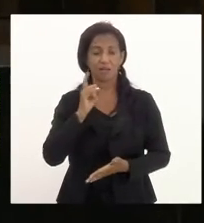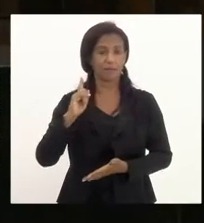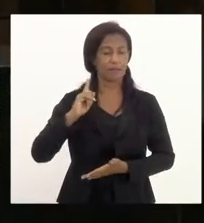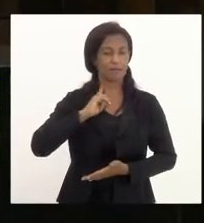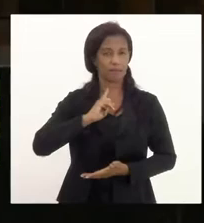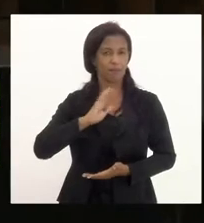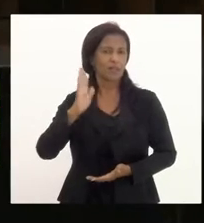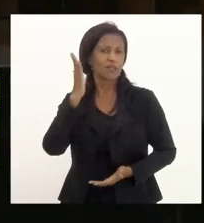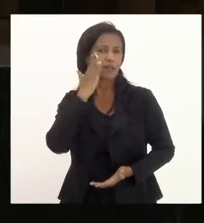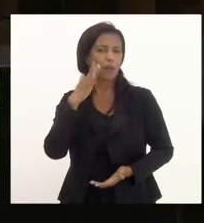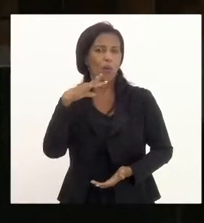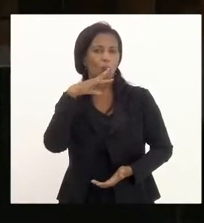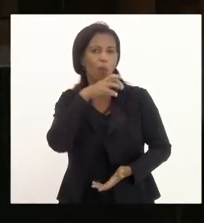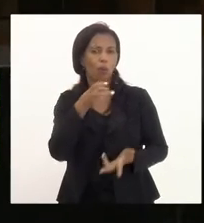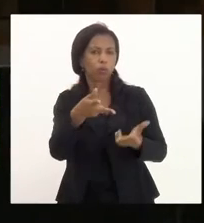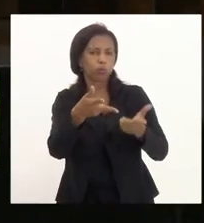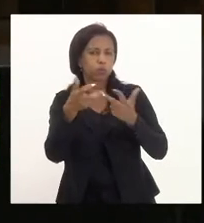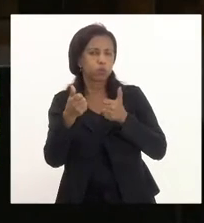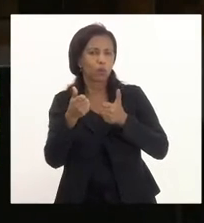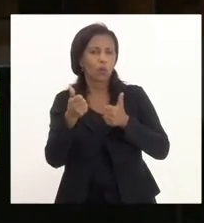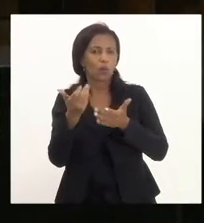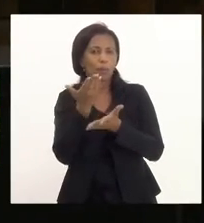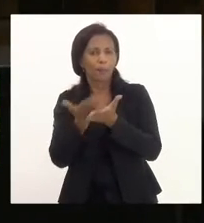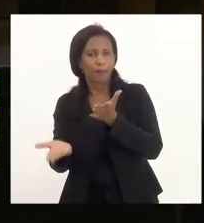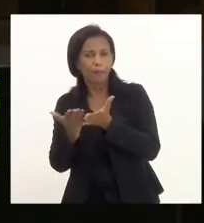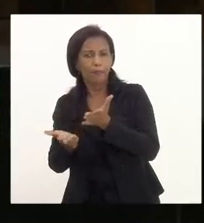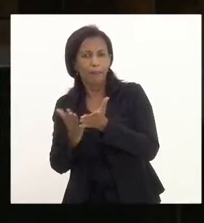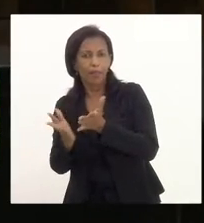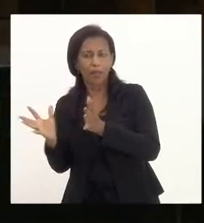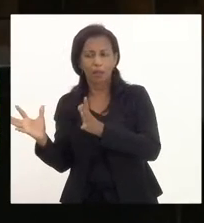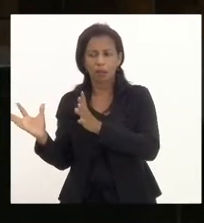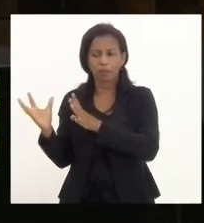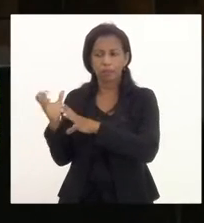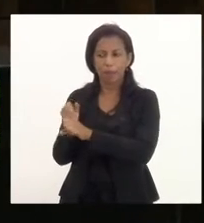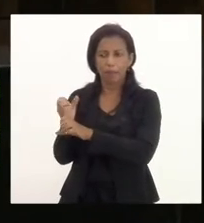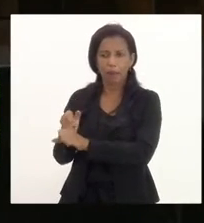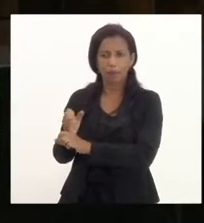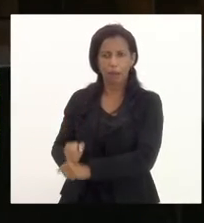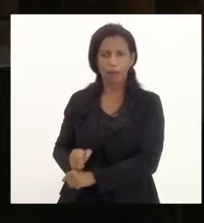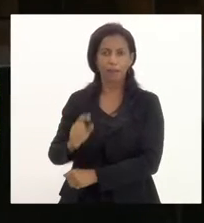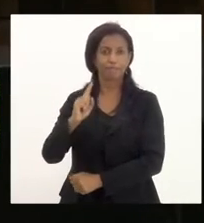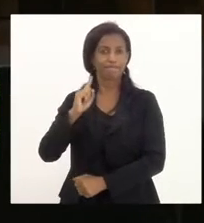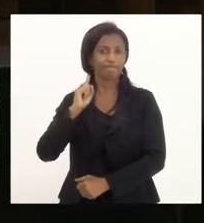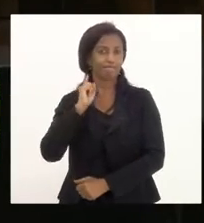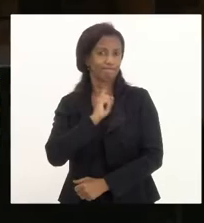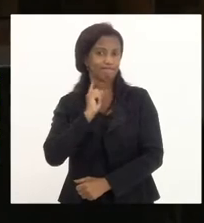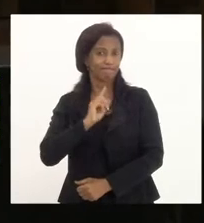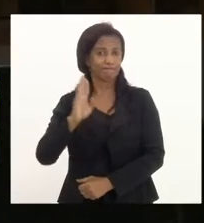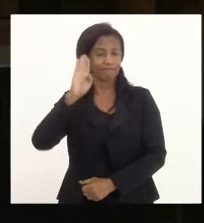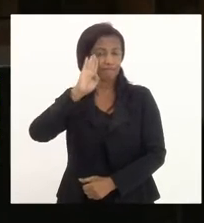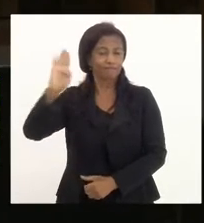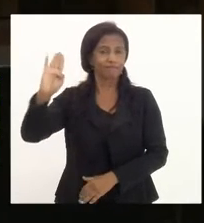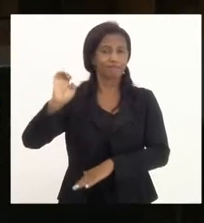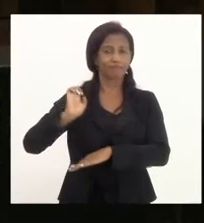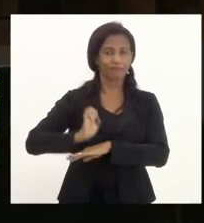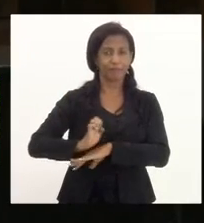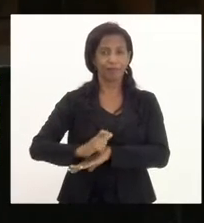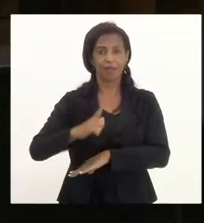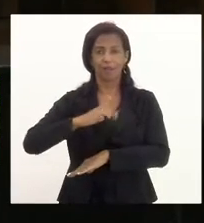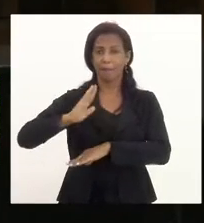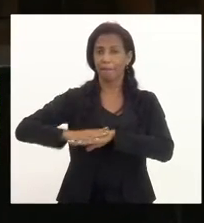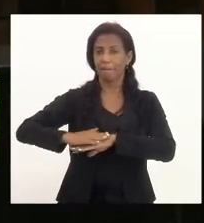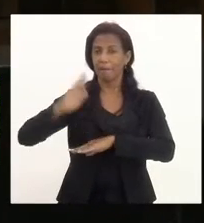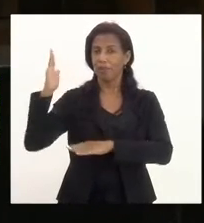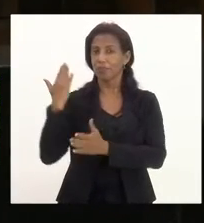podemos perceber que com as perdas acumuladas Minas é o principal estado que